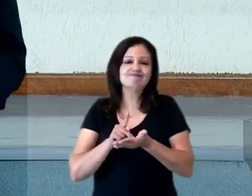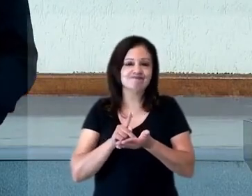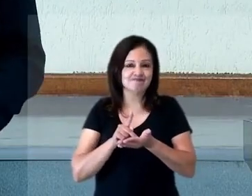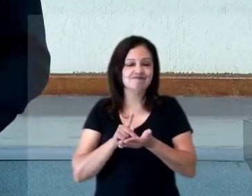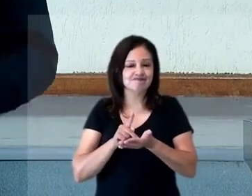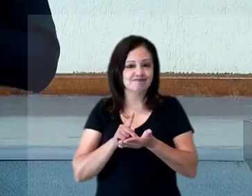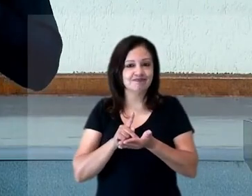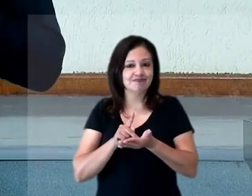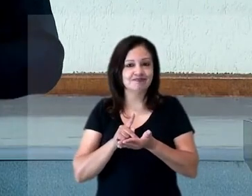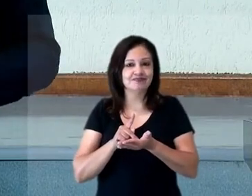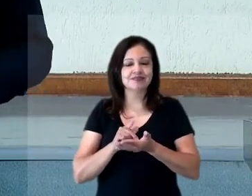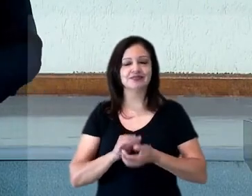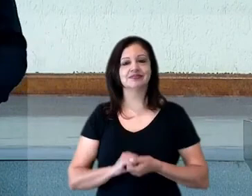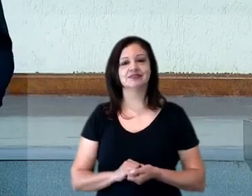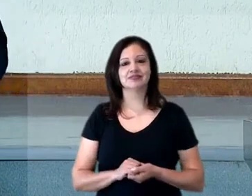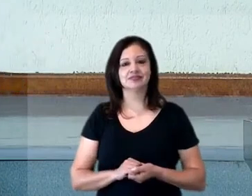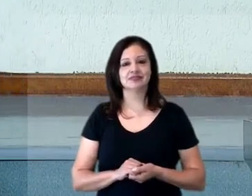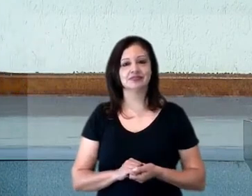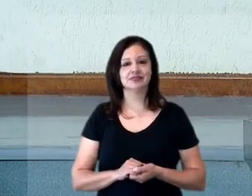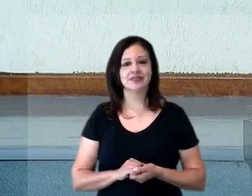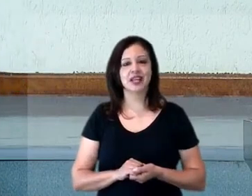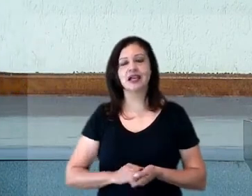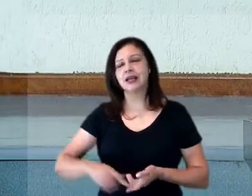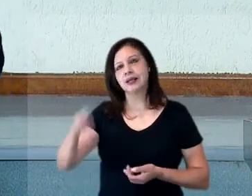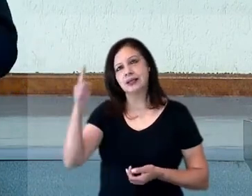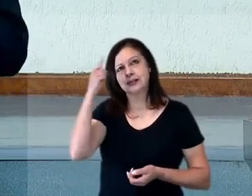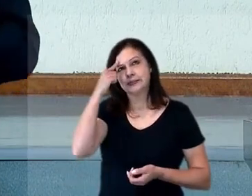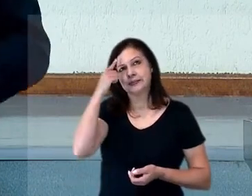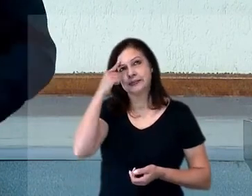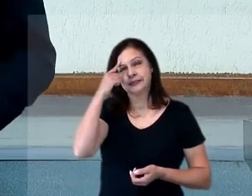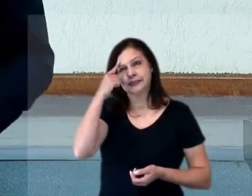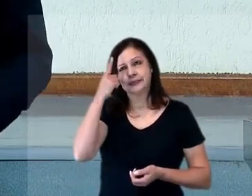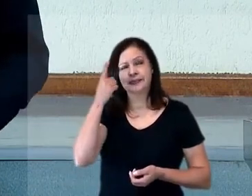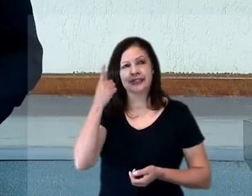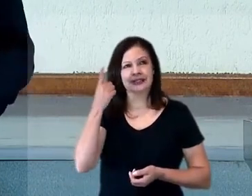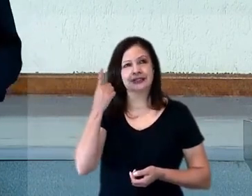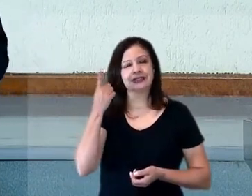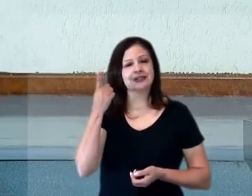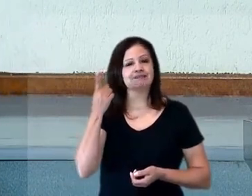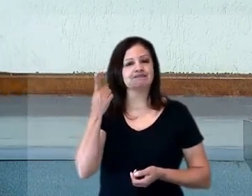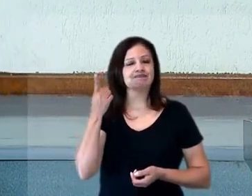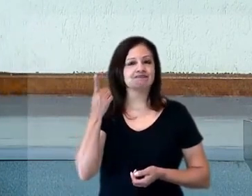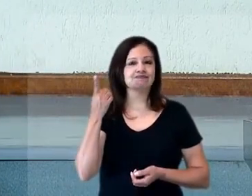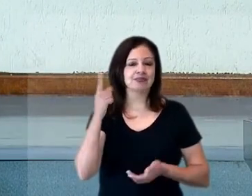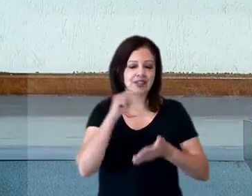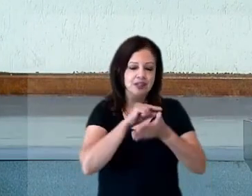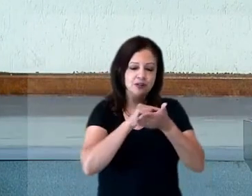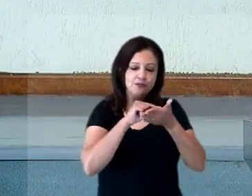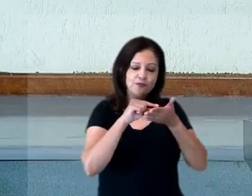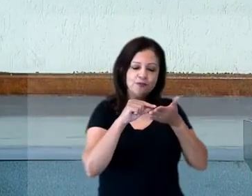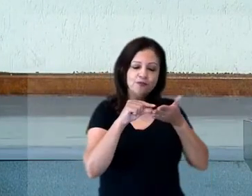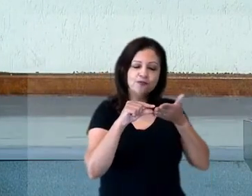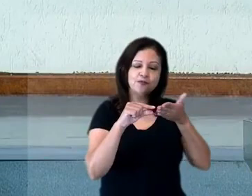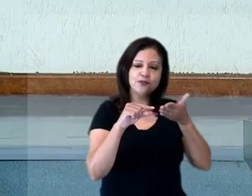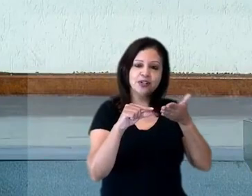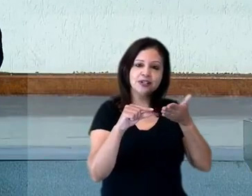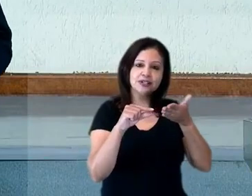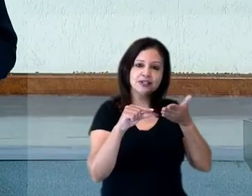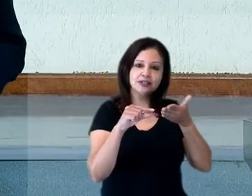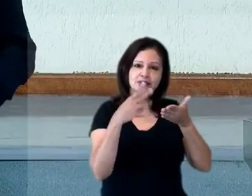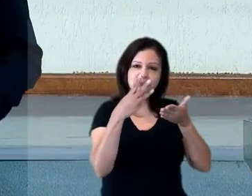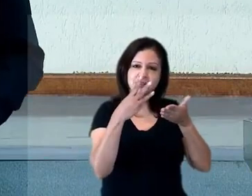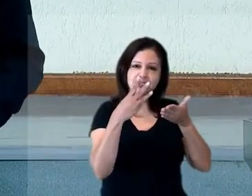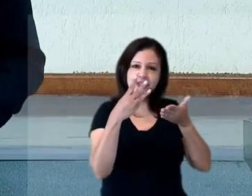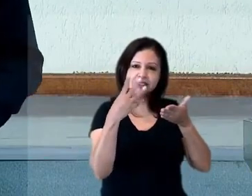nós. Mas eu quero pensar um pouquinho mais precisamente no verso de número 34